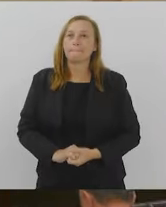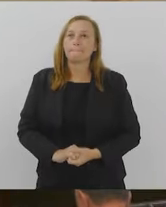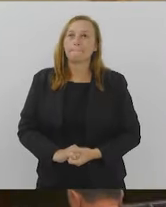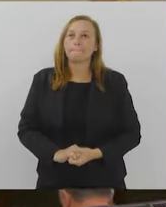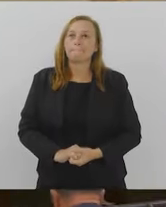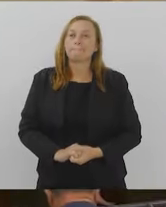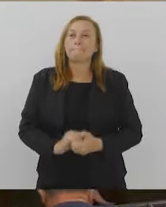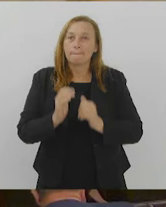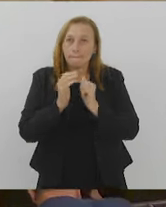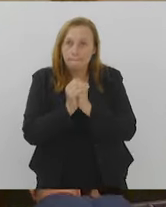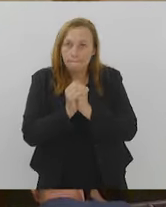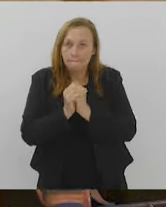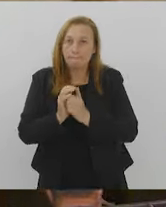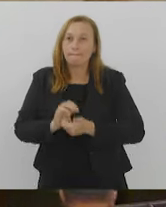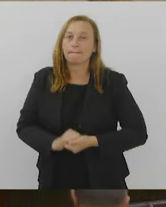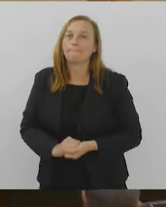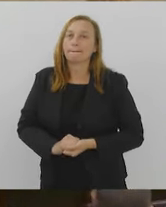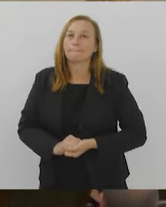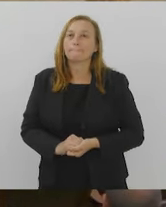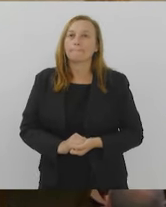Amém.